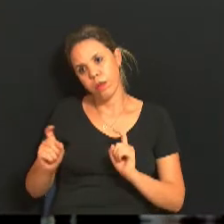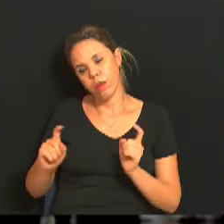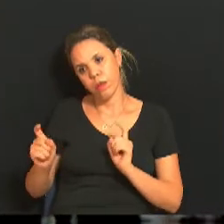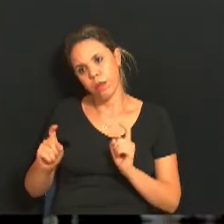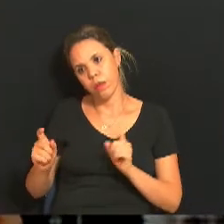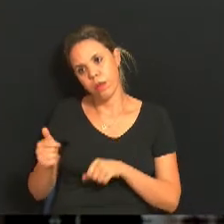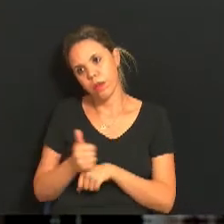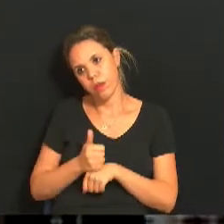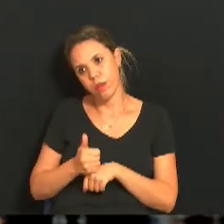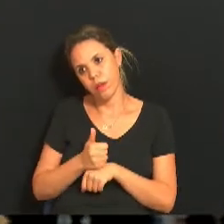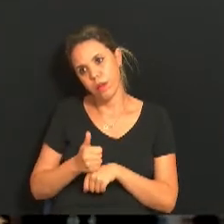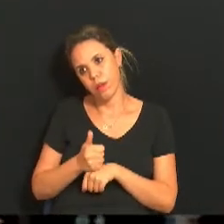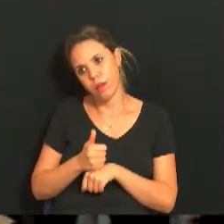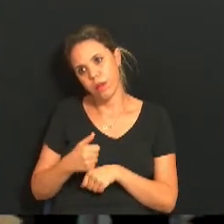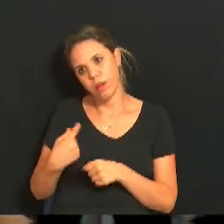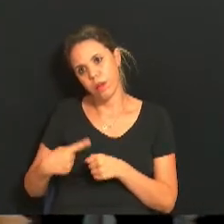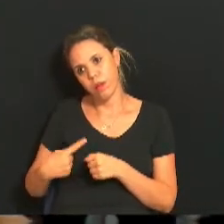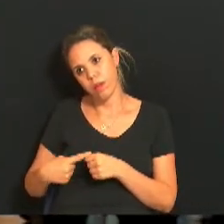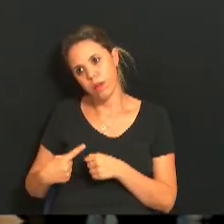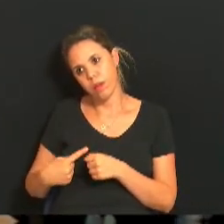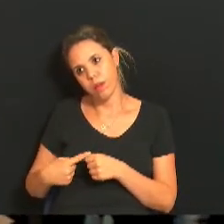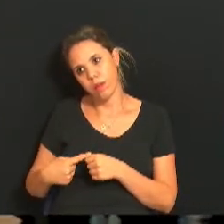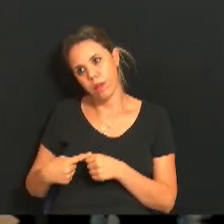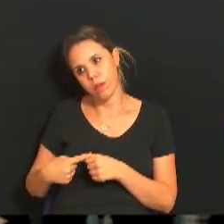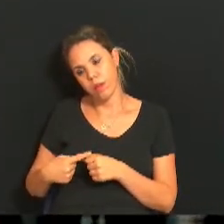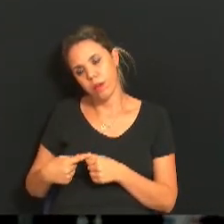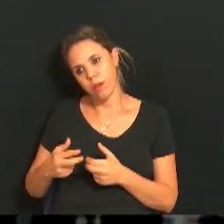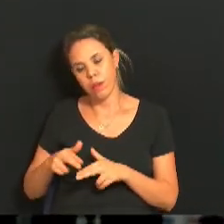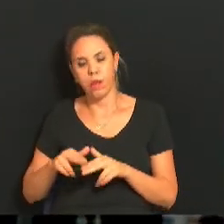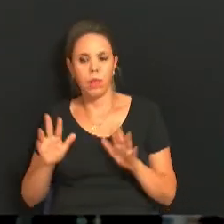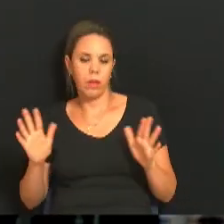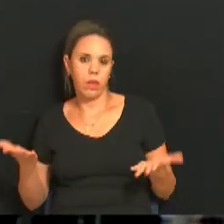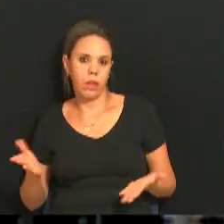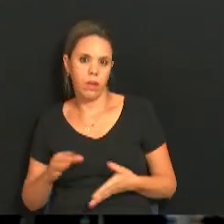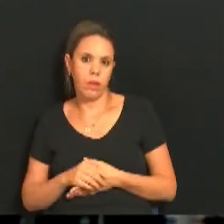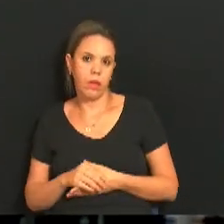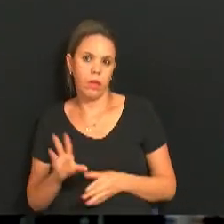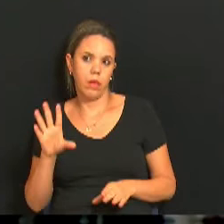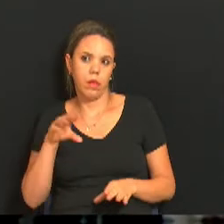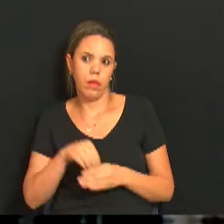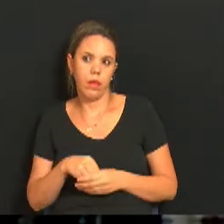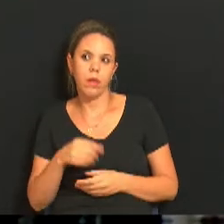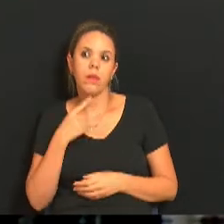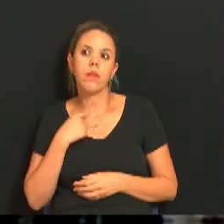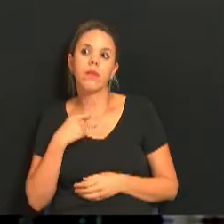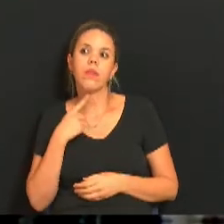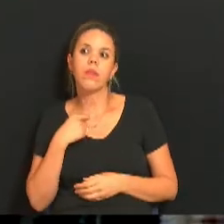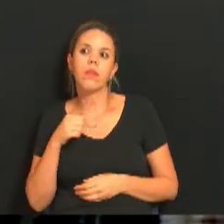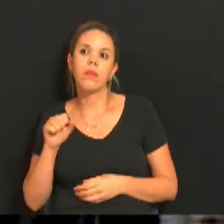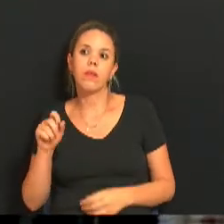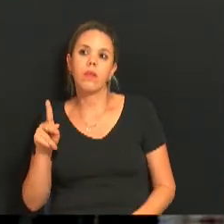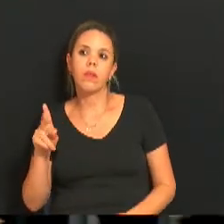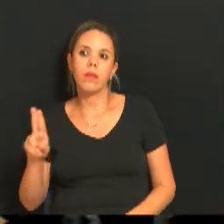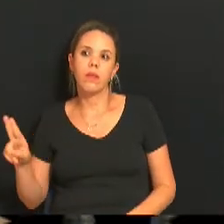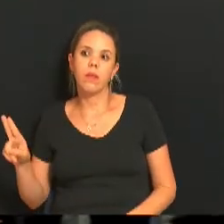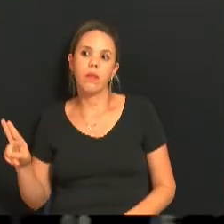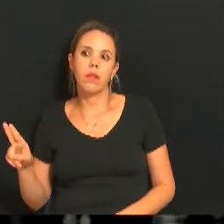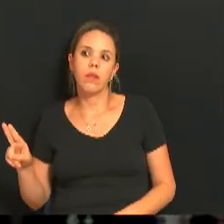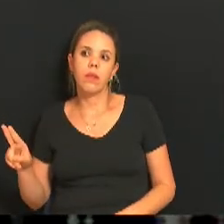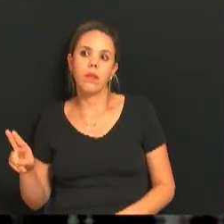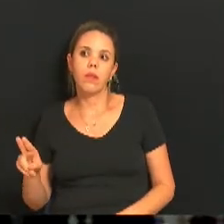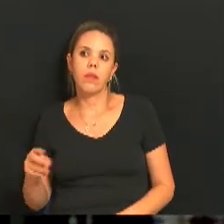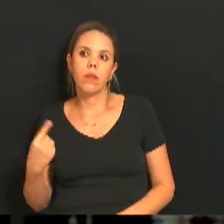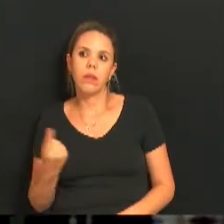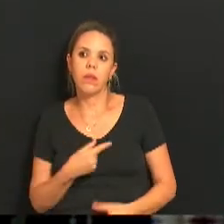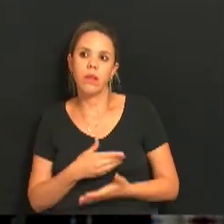da área para o município né é porei dentro desse desejo da Opel de alienar né é